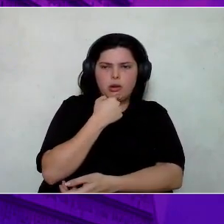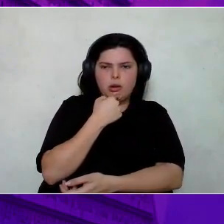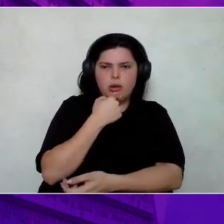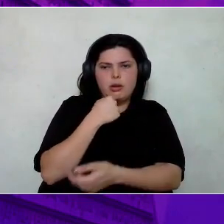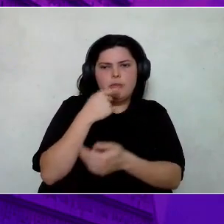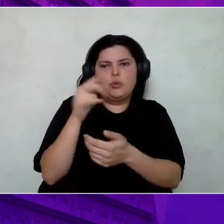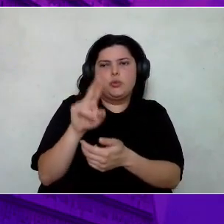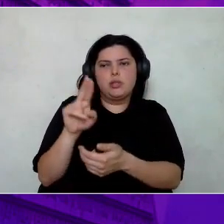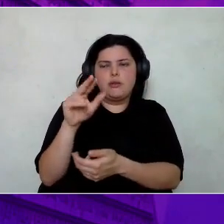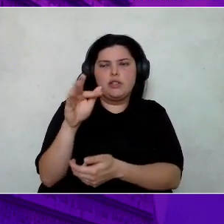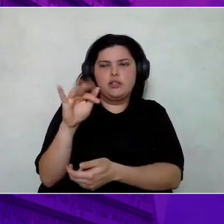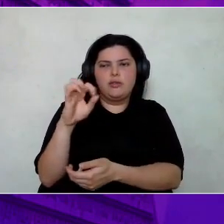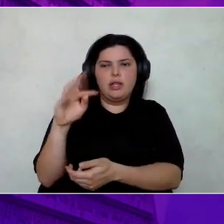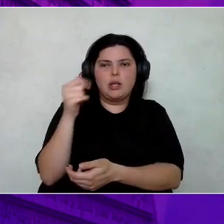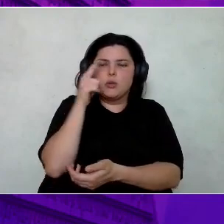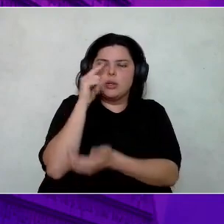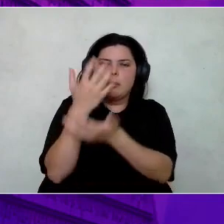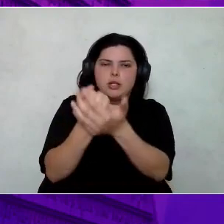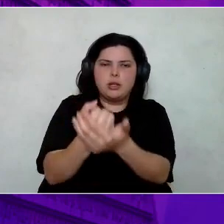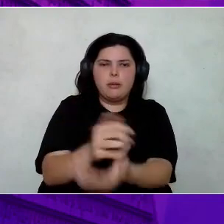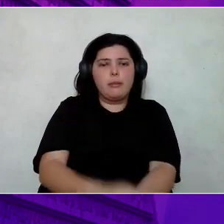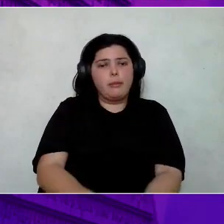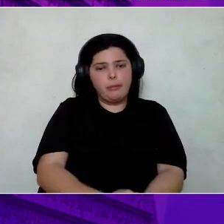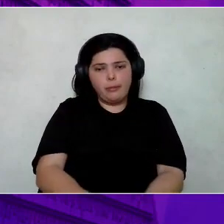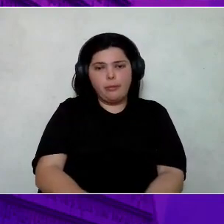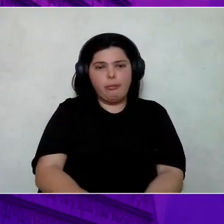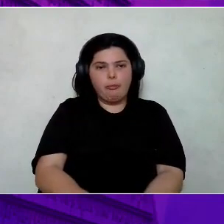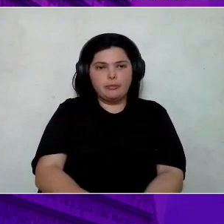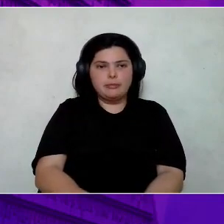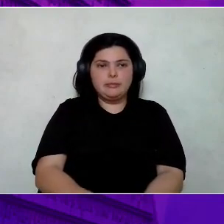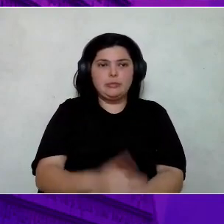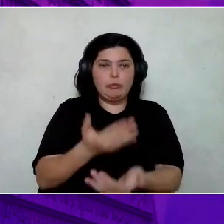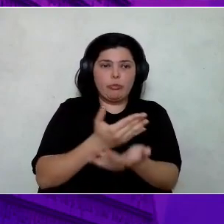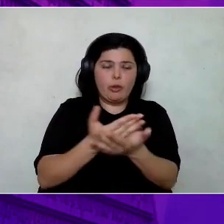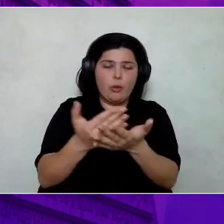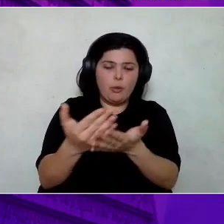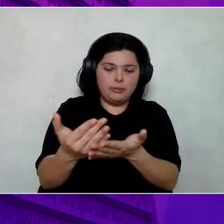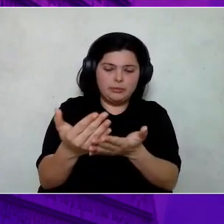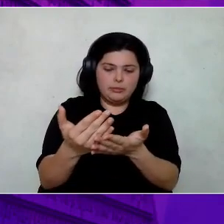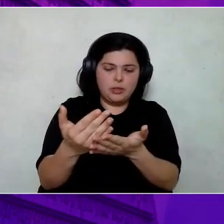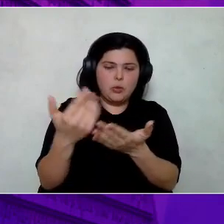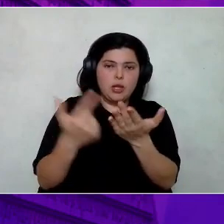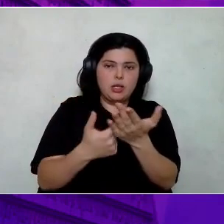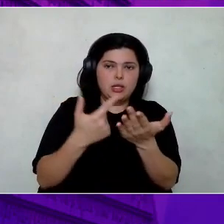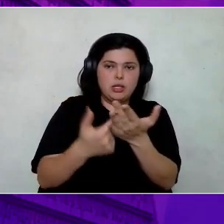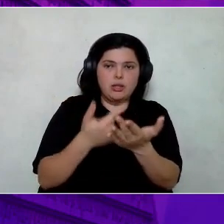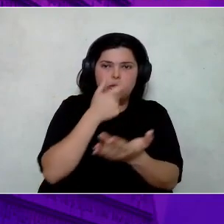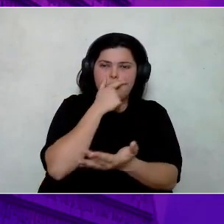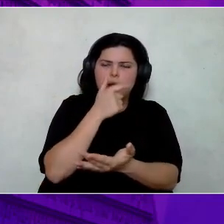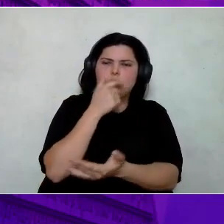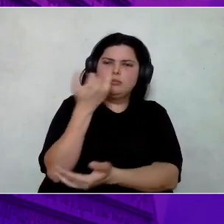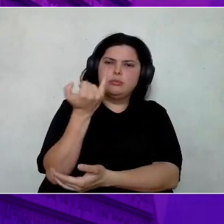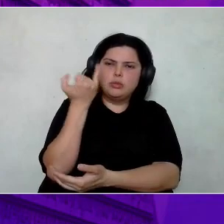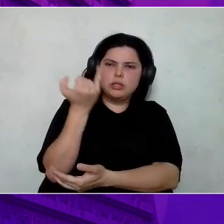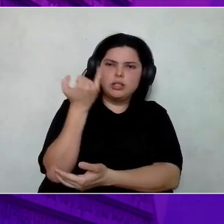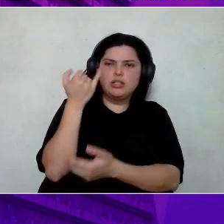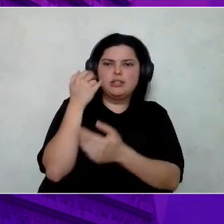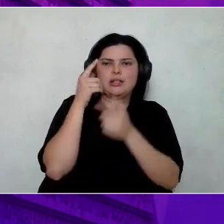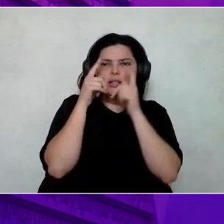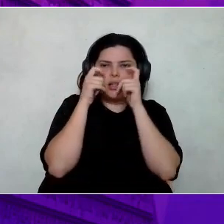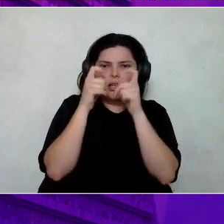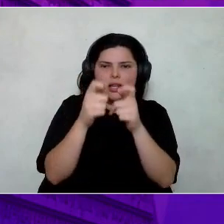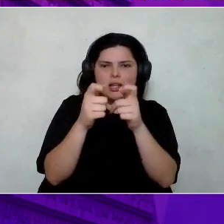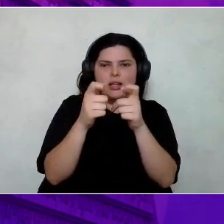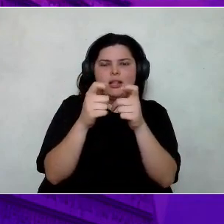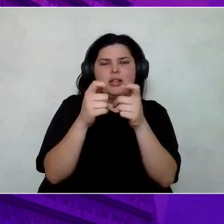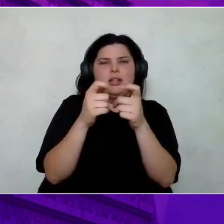você gravar, né? E eu comecei tudo aqui com esse livro. Eu acho interessante a internet, né? Porque a gente acaba achando as coisas